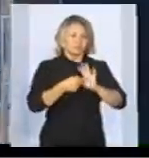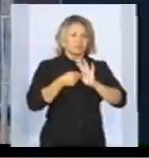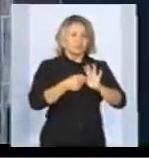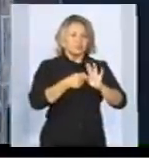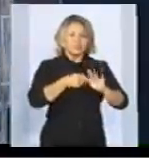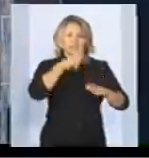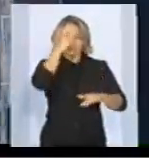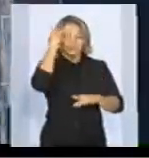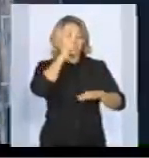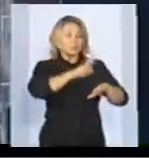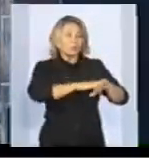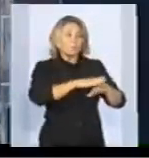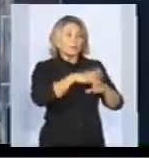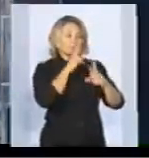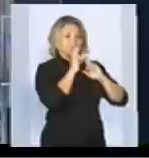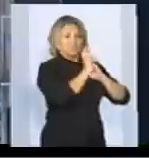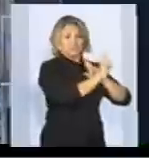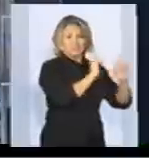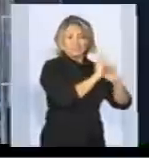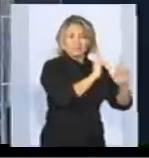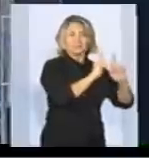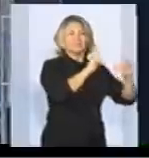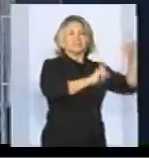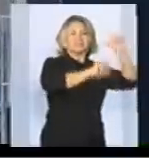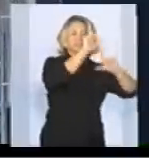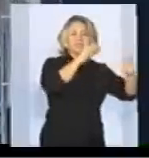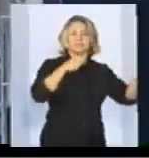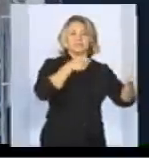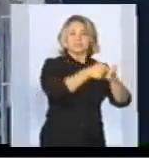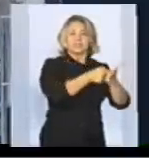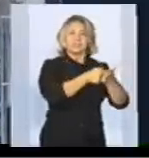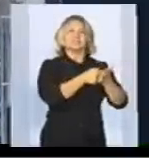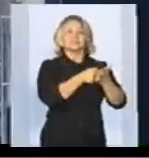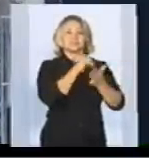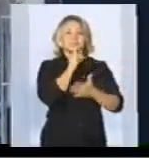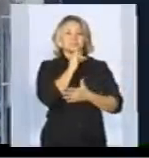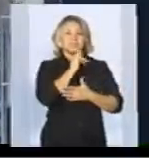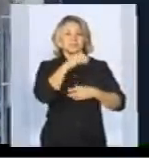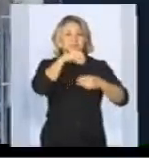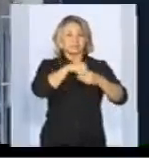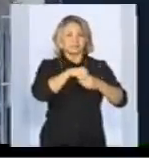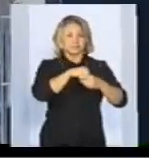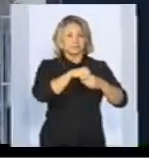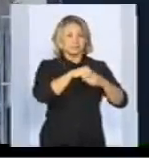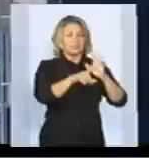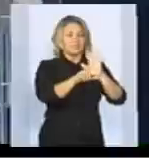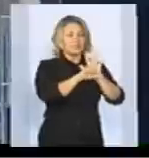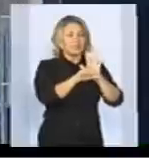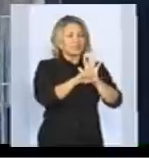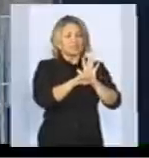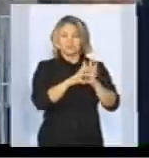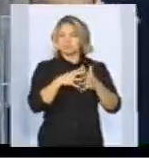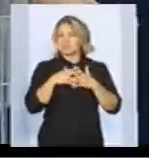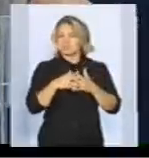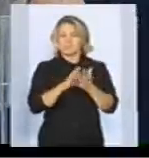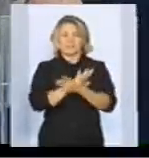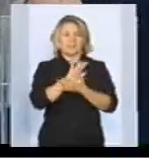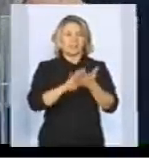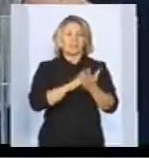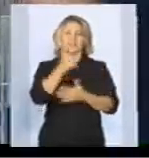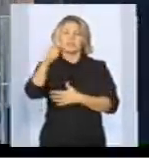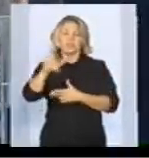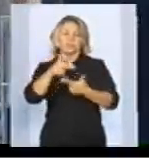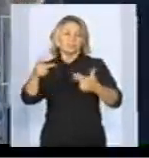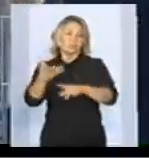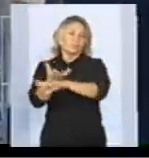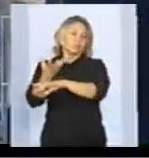reclamação no campo da TV por assinatura que o conteúdo brasileiro exibido pela determinação da Lei não vai impedir rigorosamente que nenhum outro conteúdo